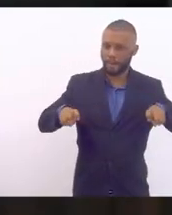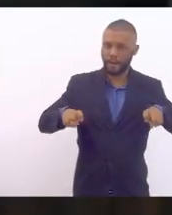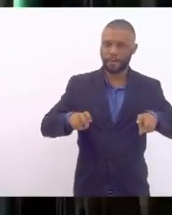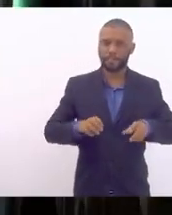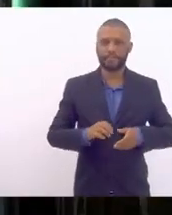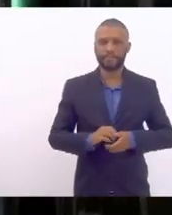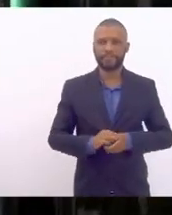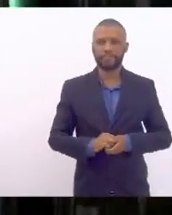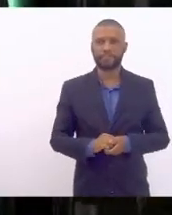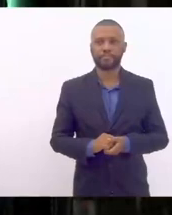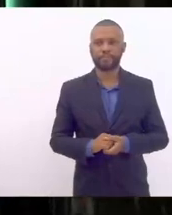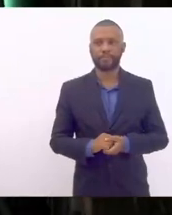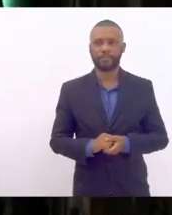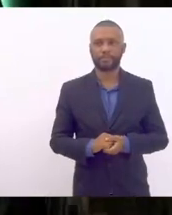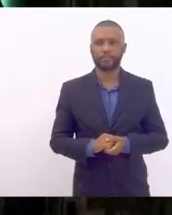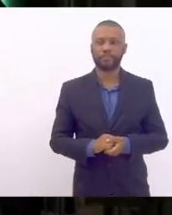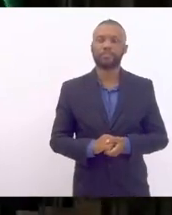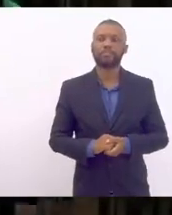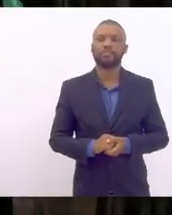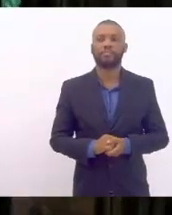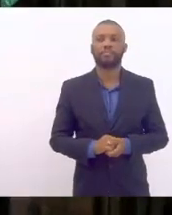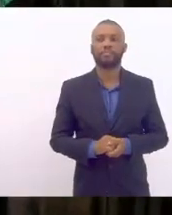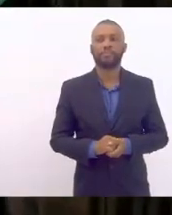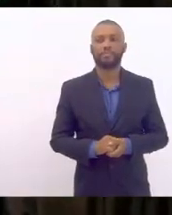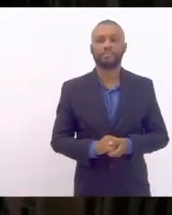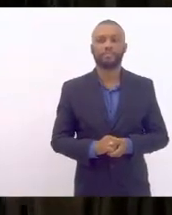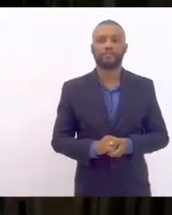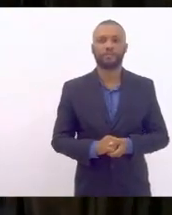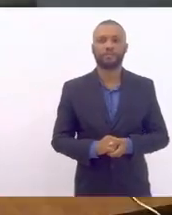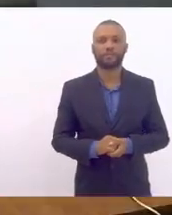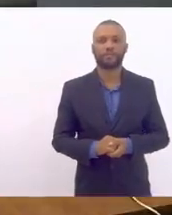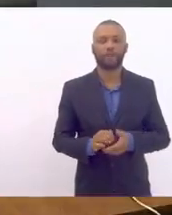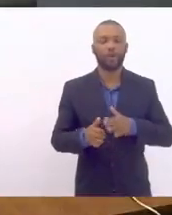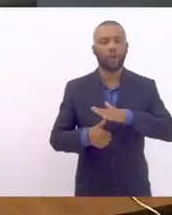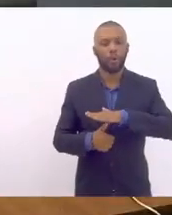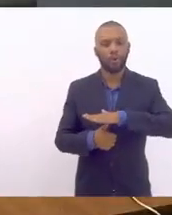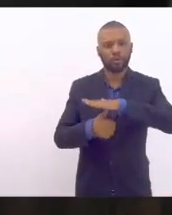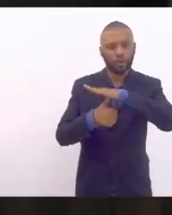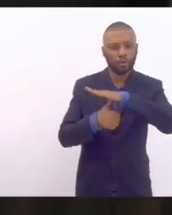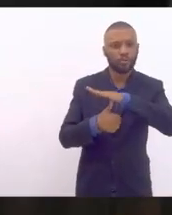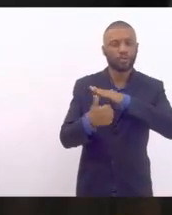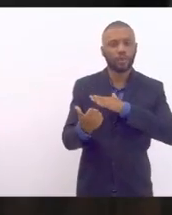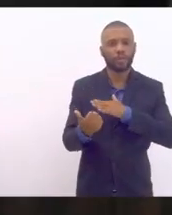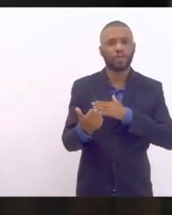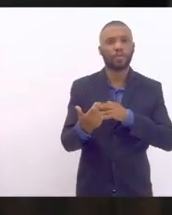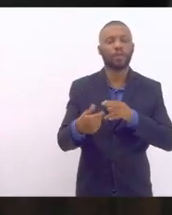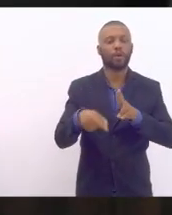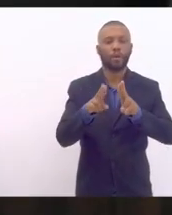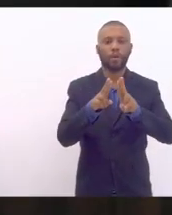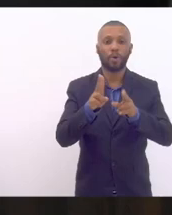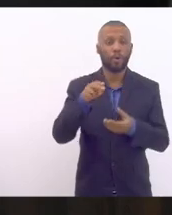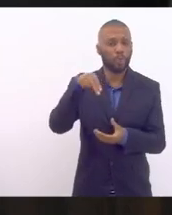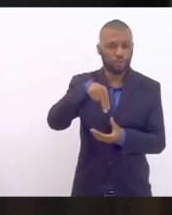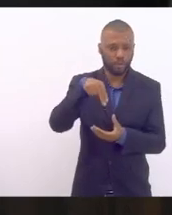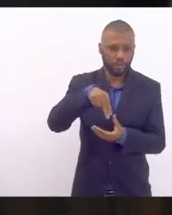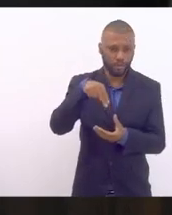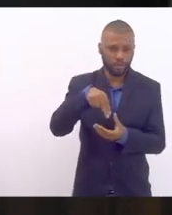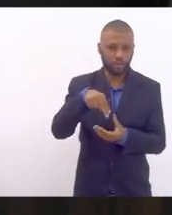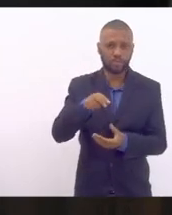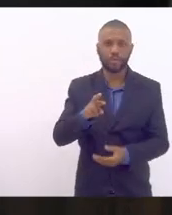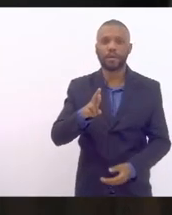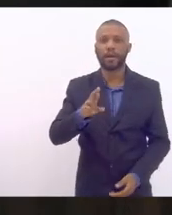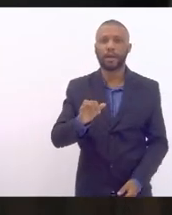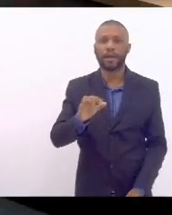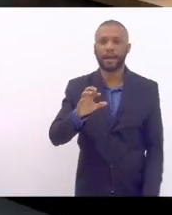o sexo com ela serviu e o reitor da Universidade Federal do Estado do Rio de Janeiro Unirio sem o Ricardo